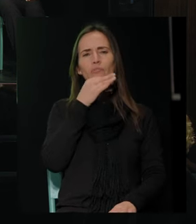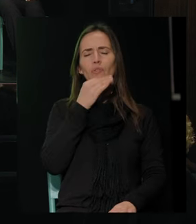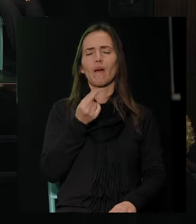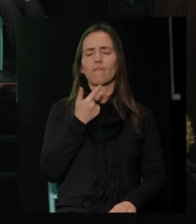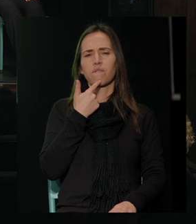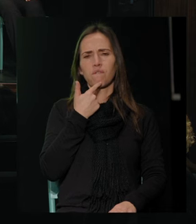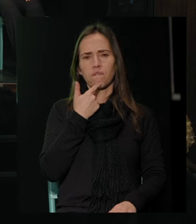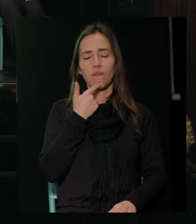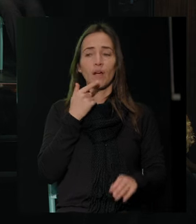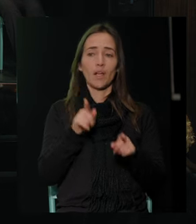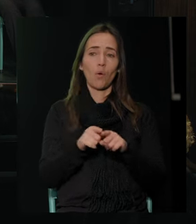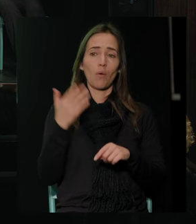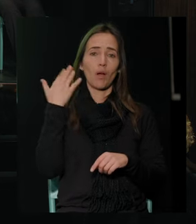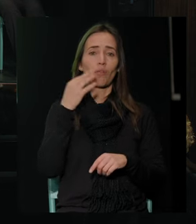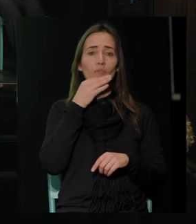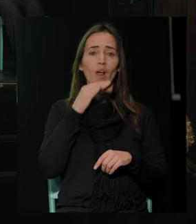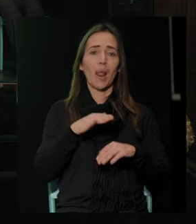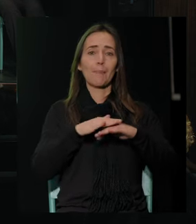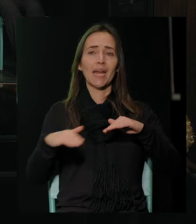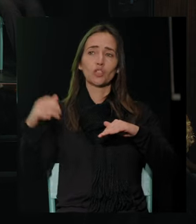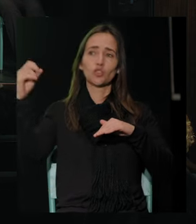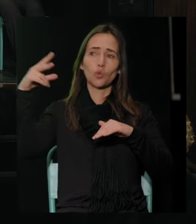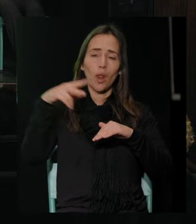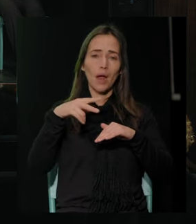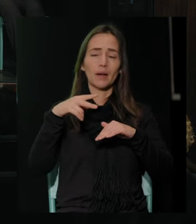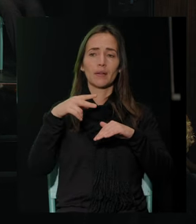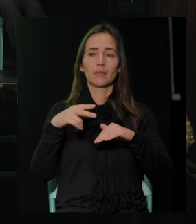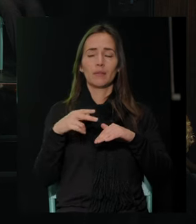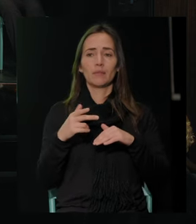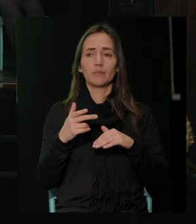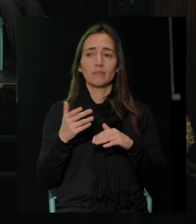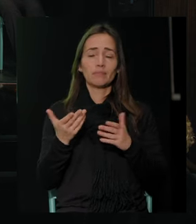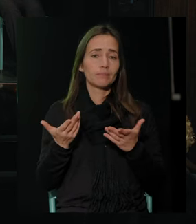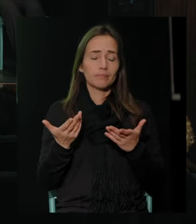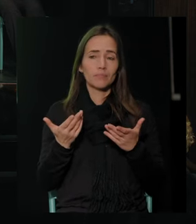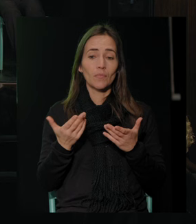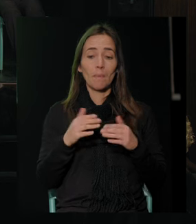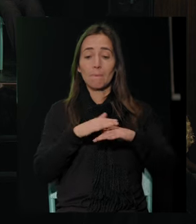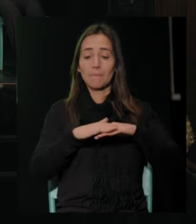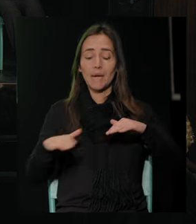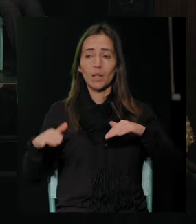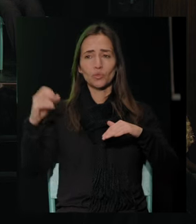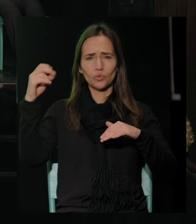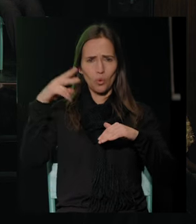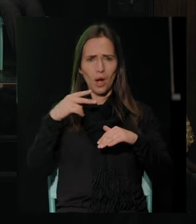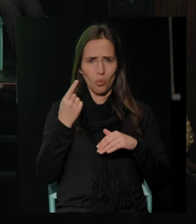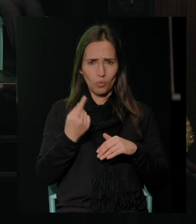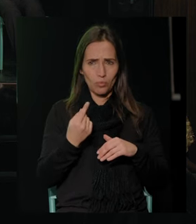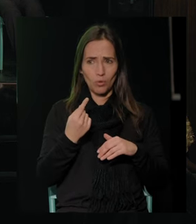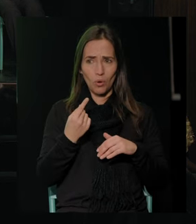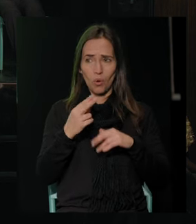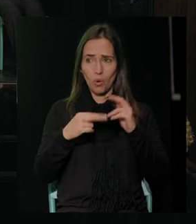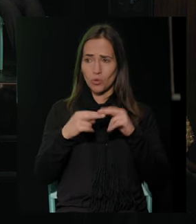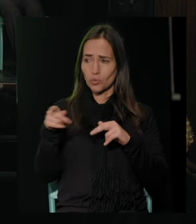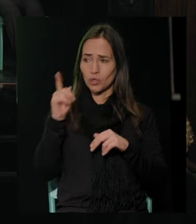astronómicos, da mesma forma que eu há bocado falava daqueles painéis solares, solar engineers e não sei o quê. Mas um painel solar construído por